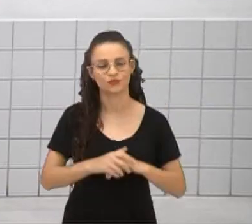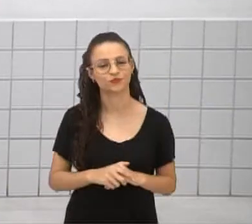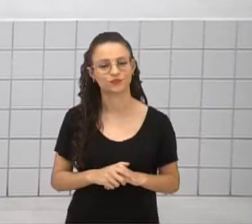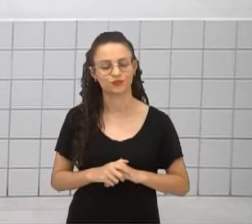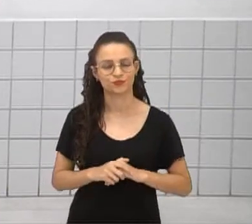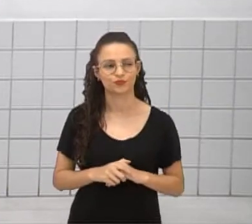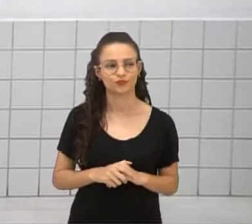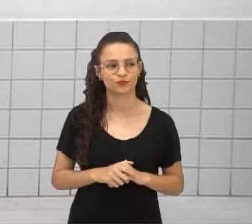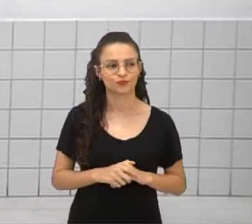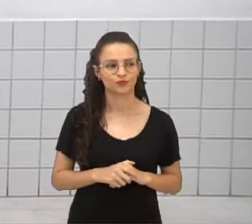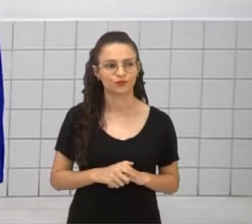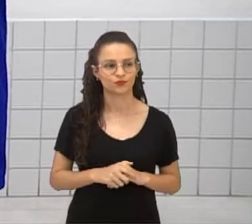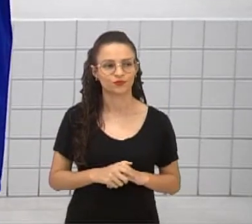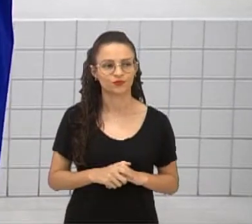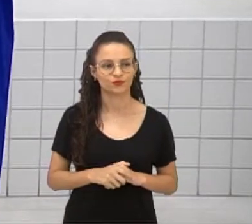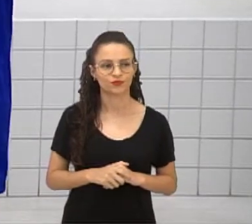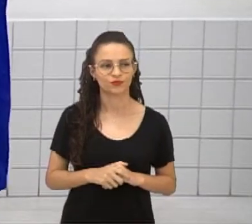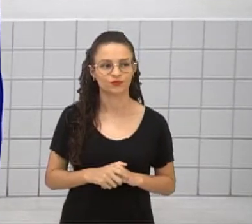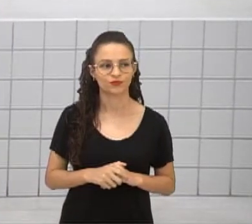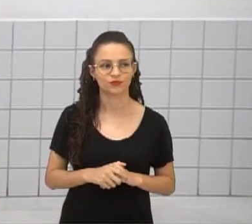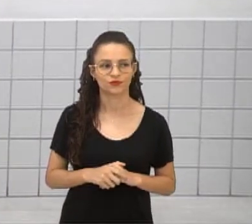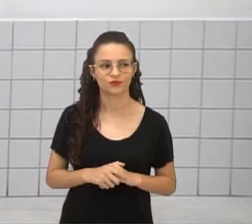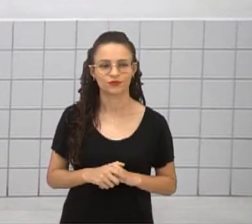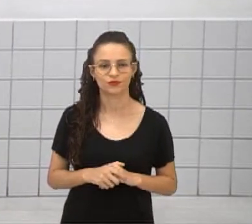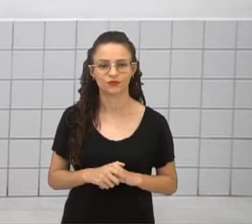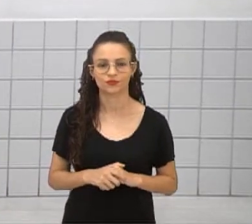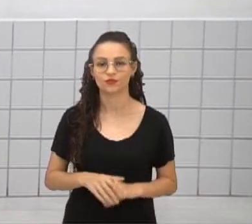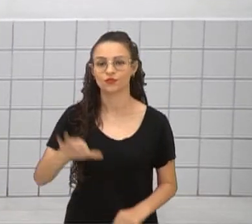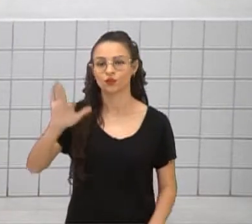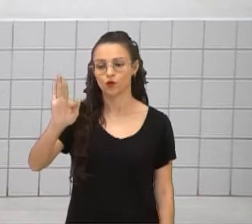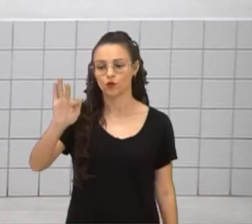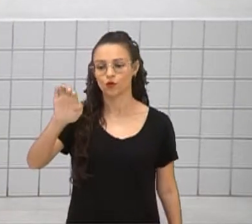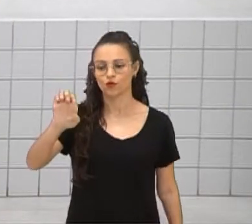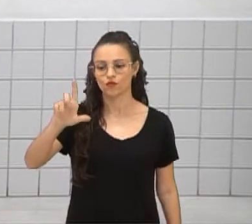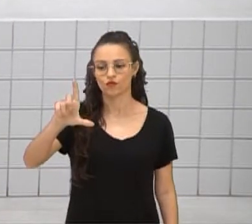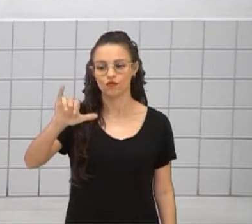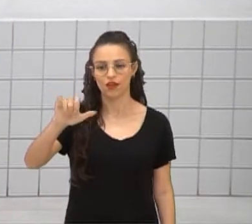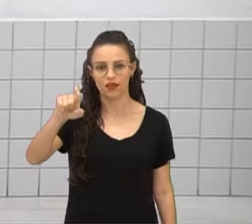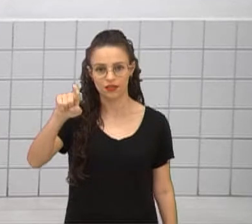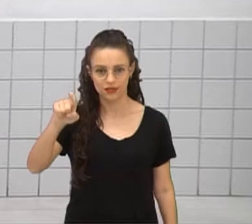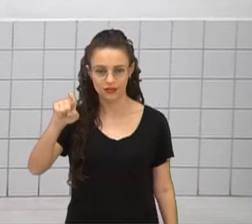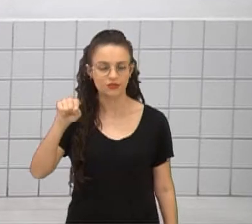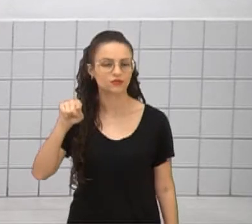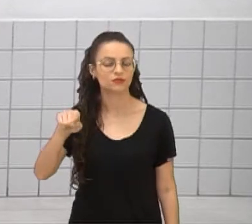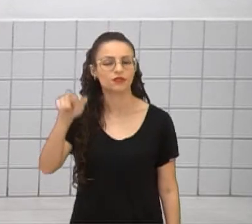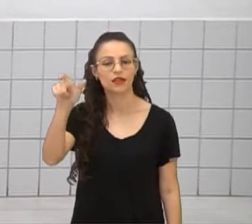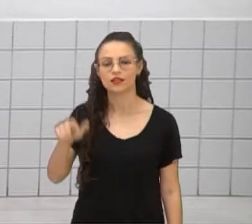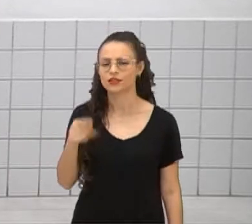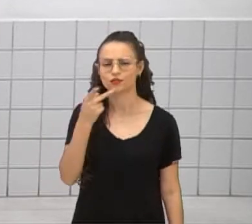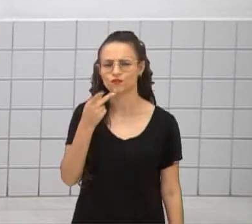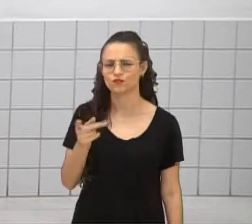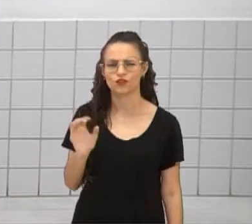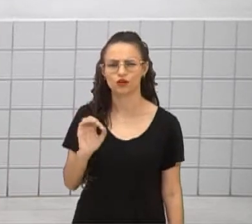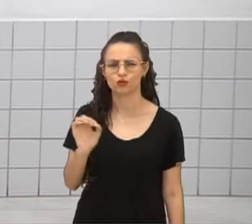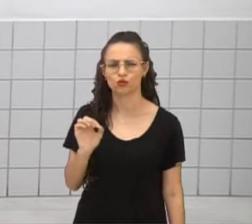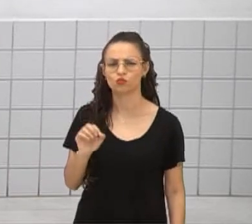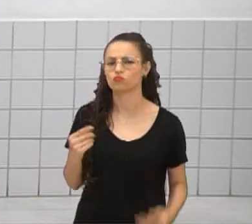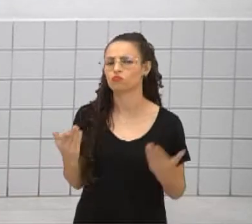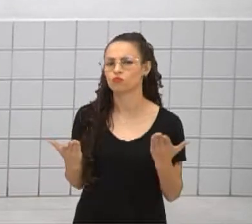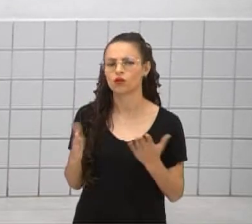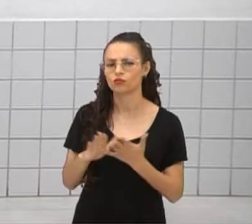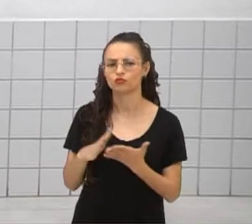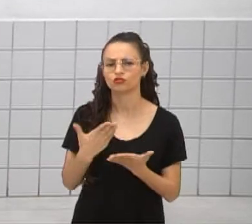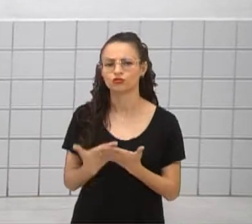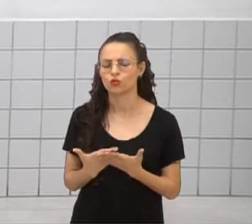exatamente sítio o Félix Ele só não falou aqui ele é de que